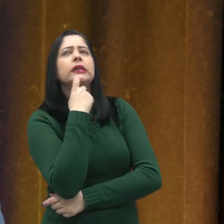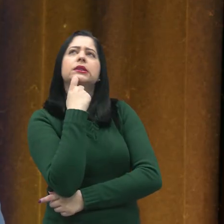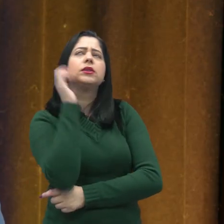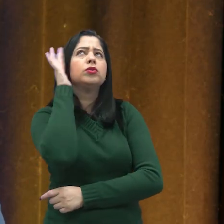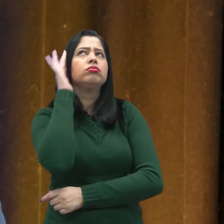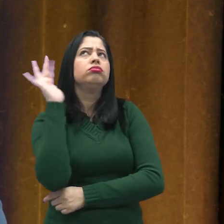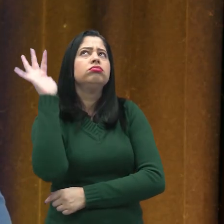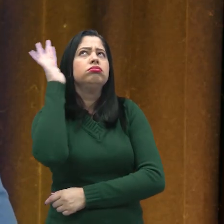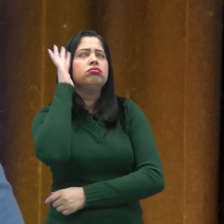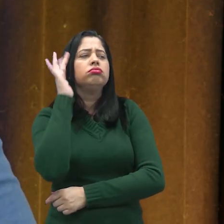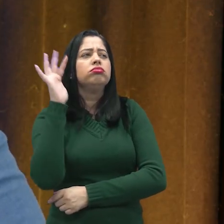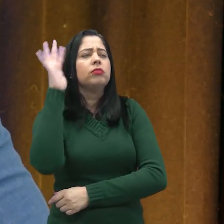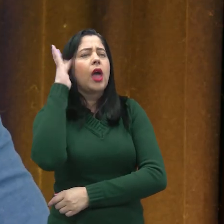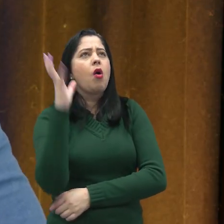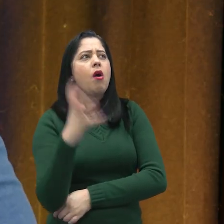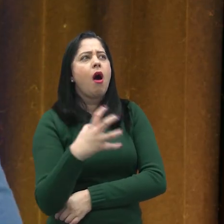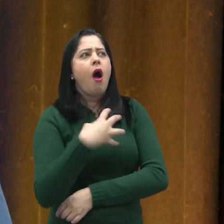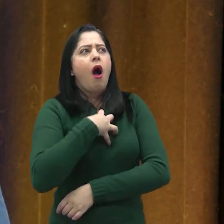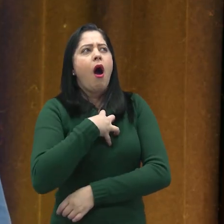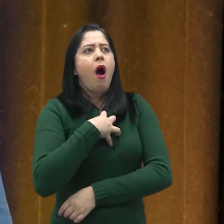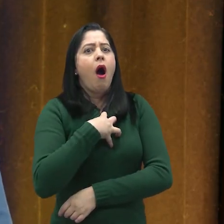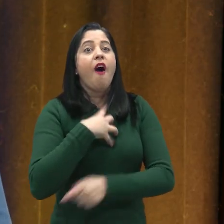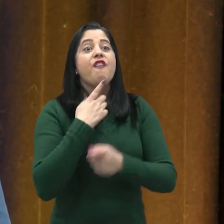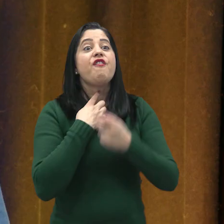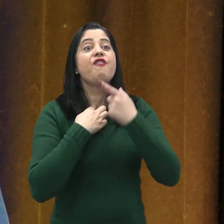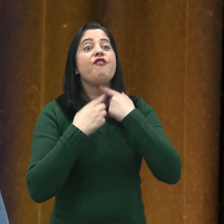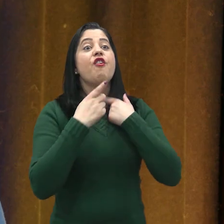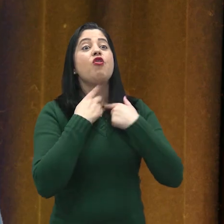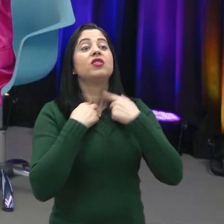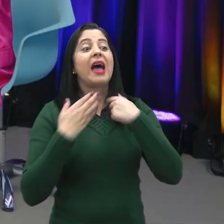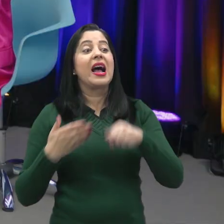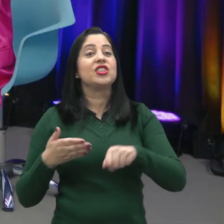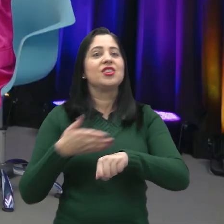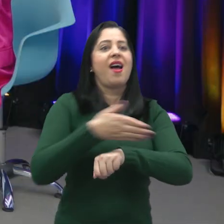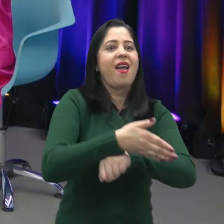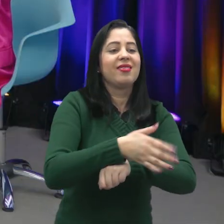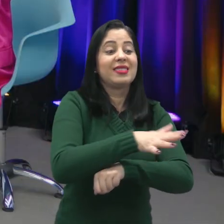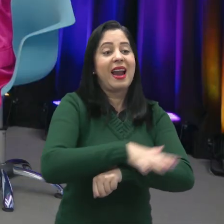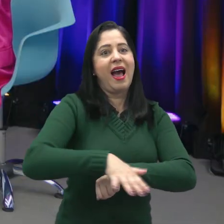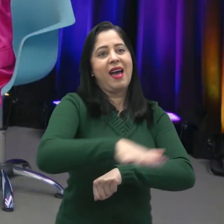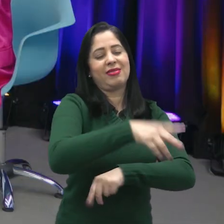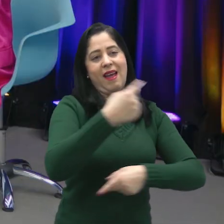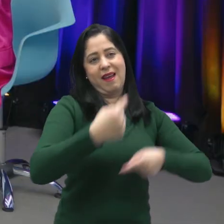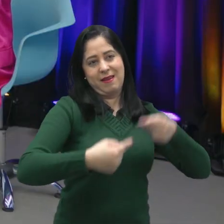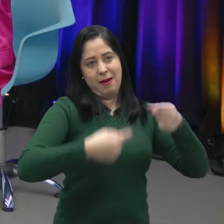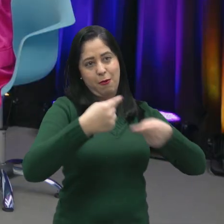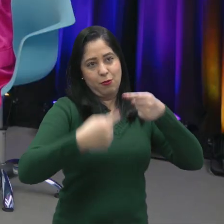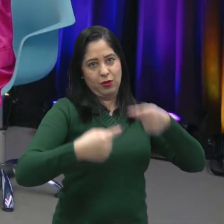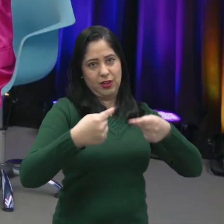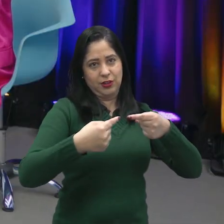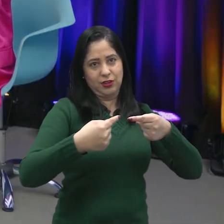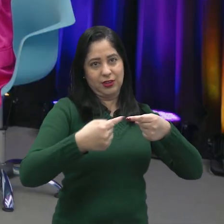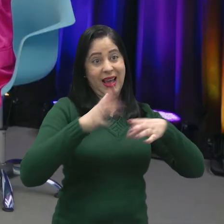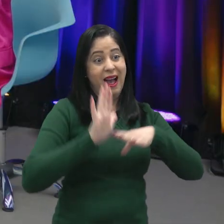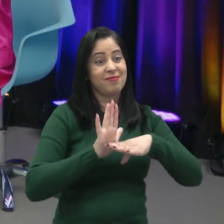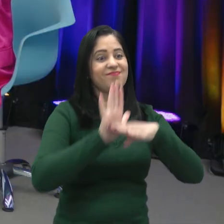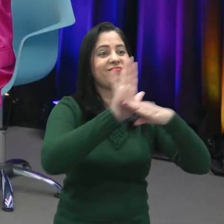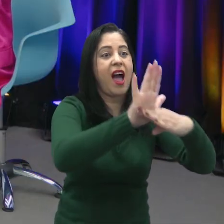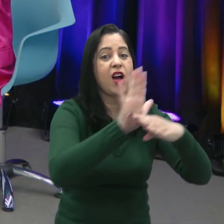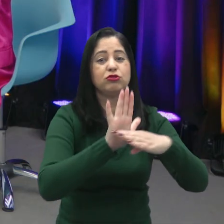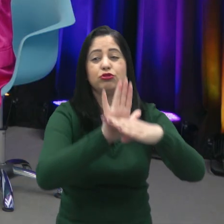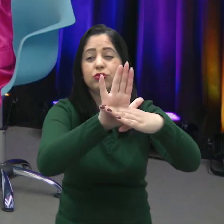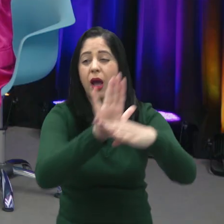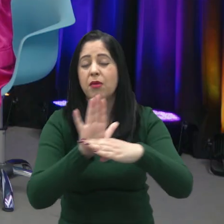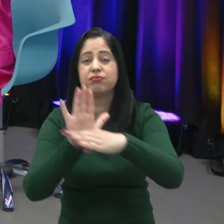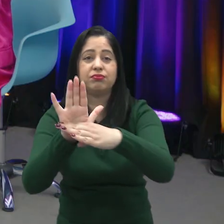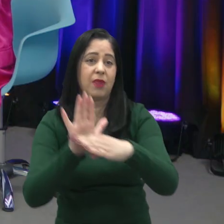isso mesmo? E foi ali que começou a me despertar a vontade de poder ajudar o próximo mais e mais e ter essa condição, ter a ferramenta, né? A política,